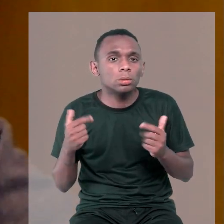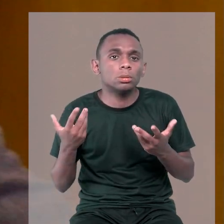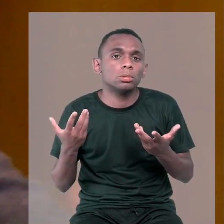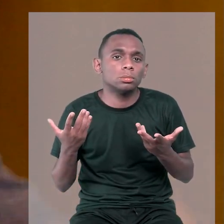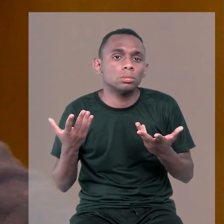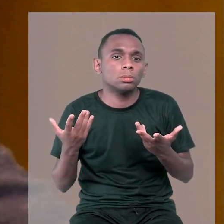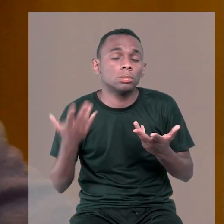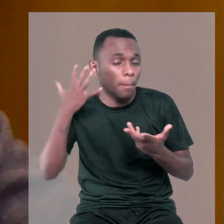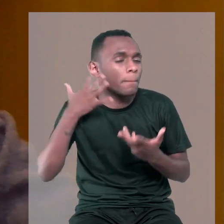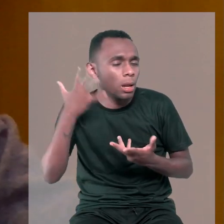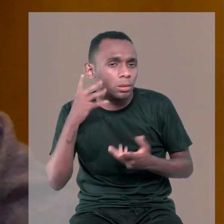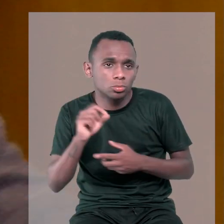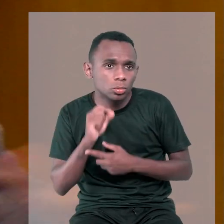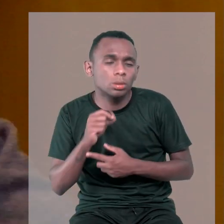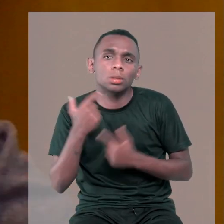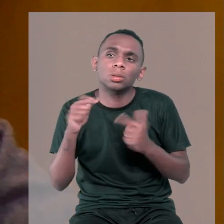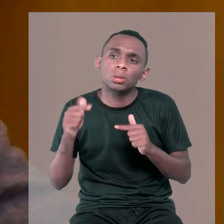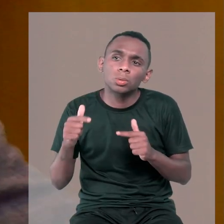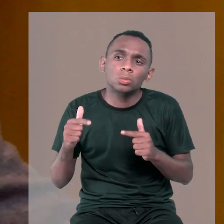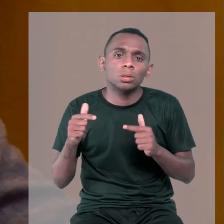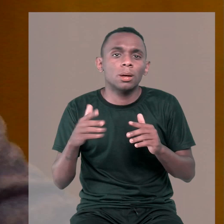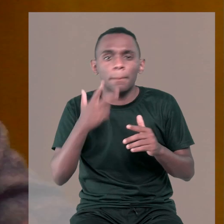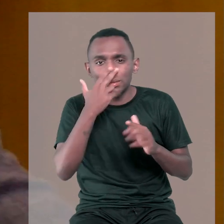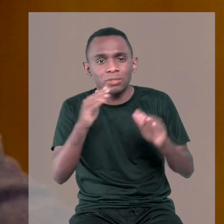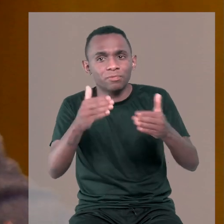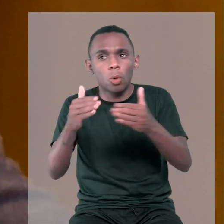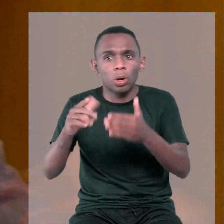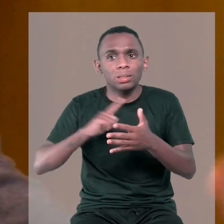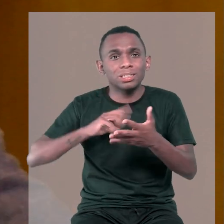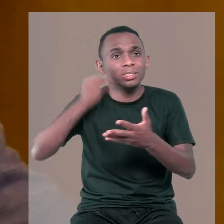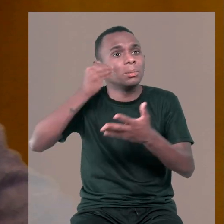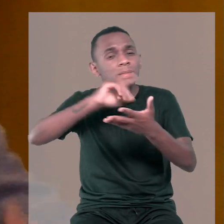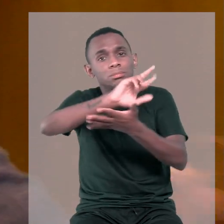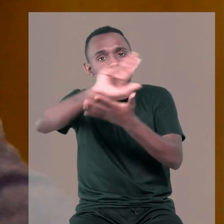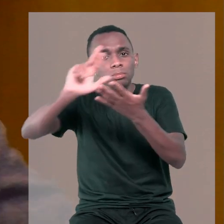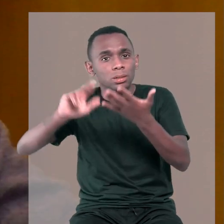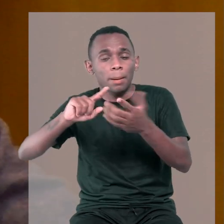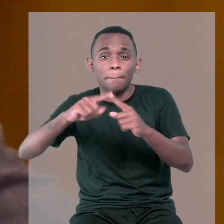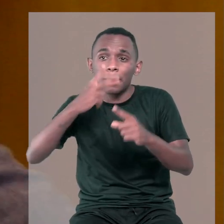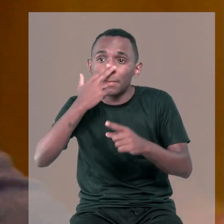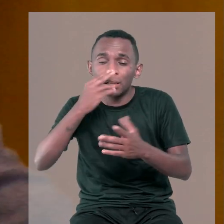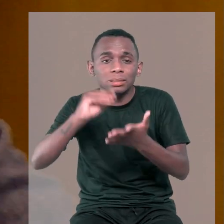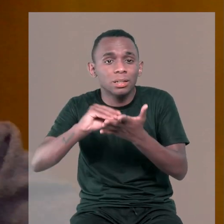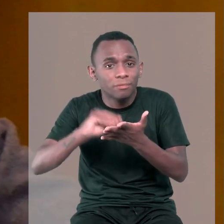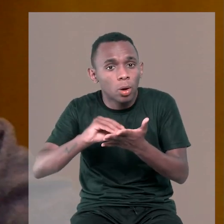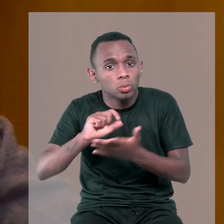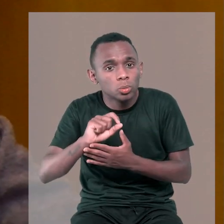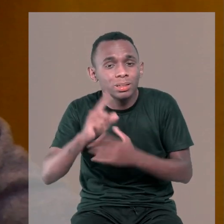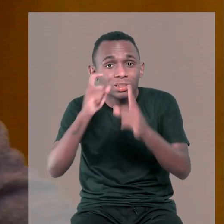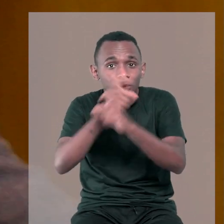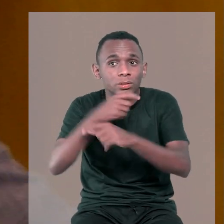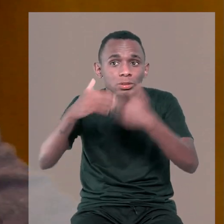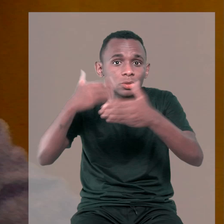ideologia, né, do que para construir consensos factuais, né? E uma descrença muito grande nas instituições tradicionais, né, hoje em